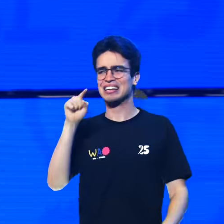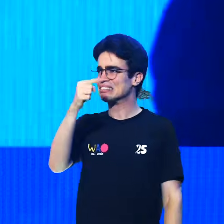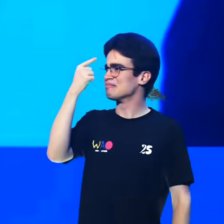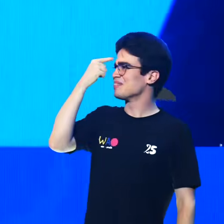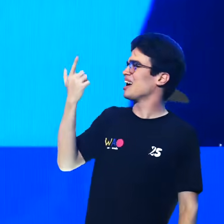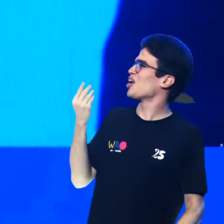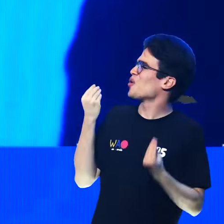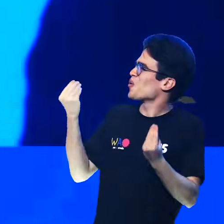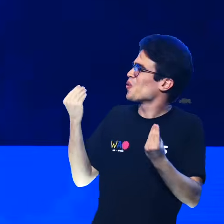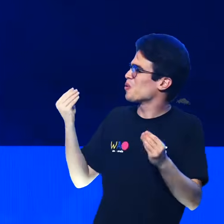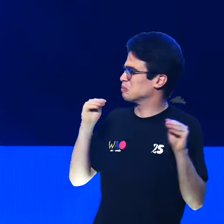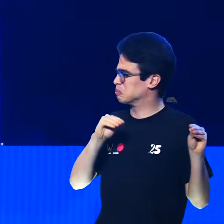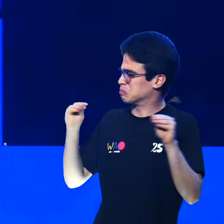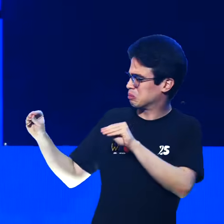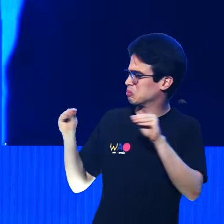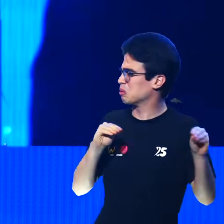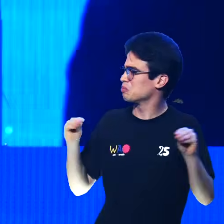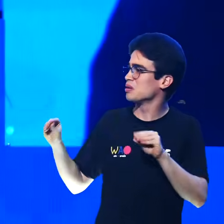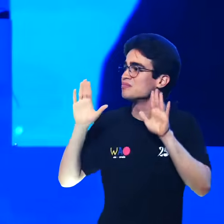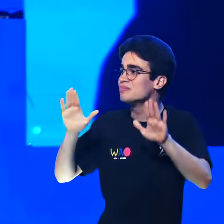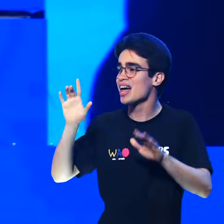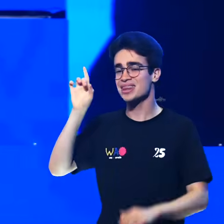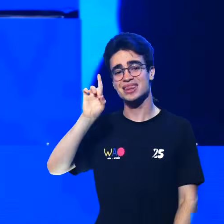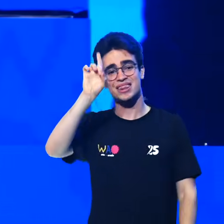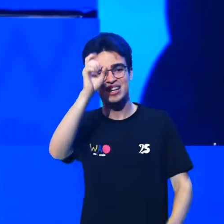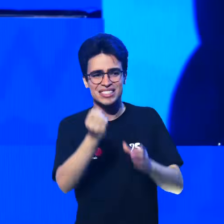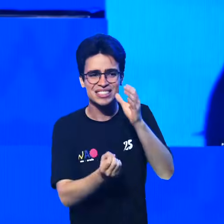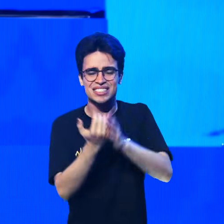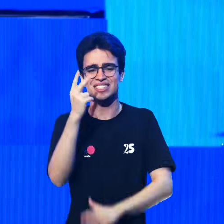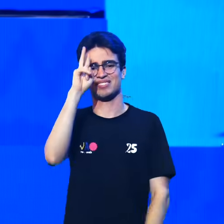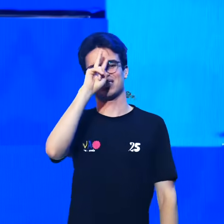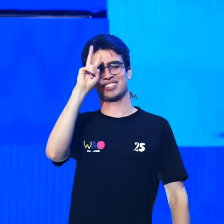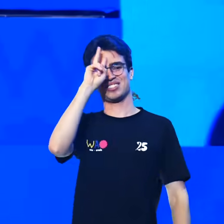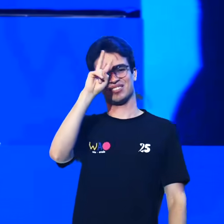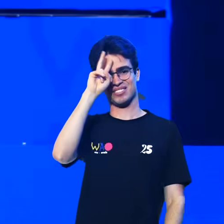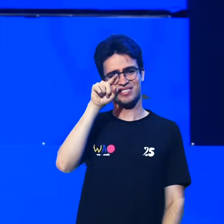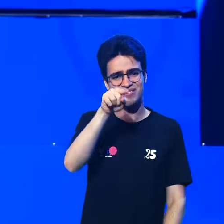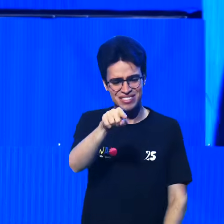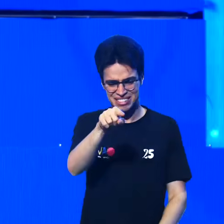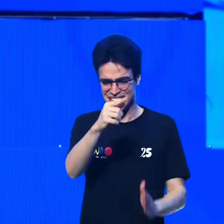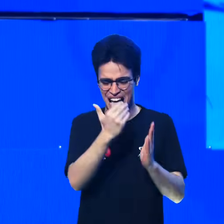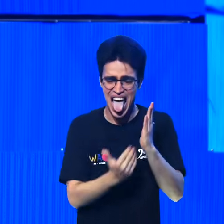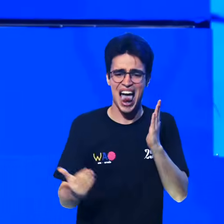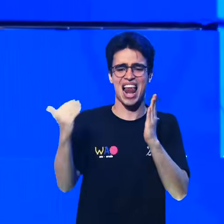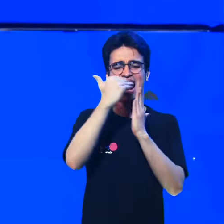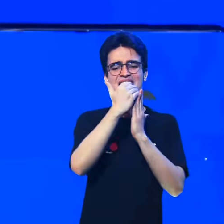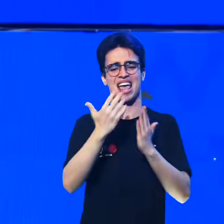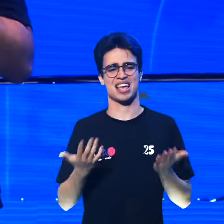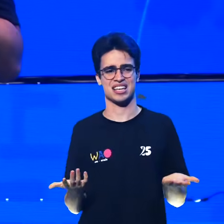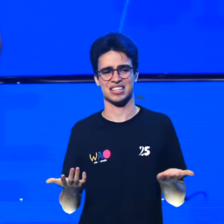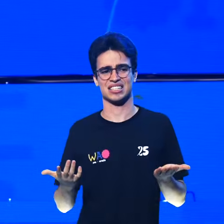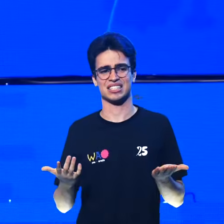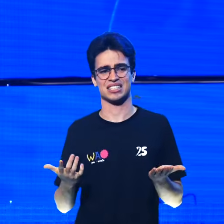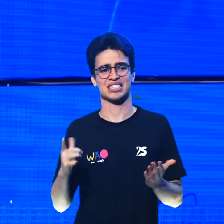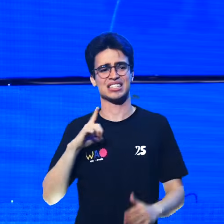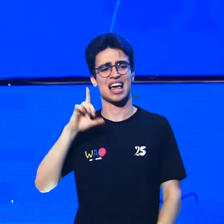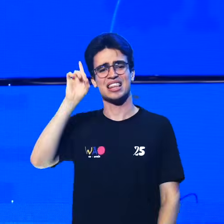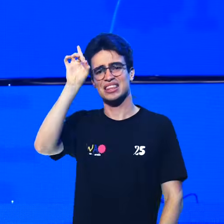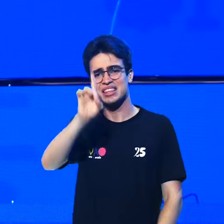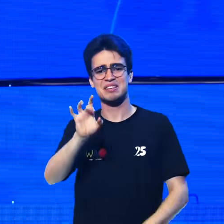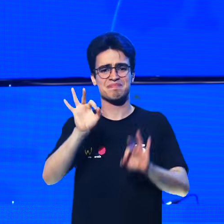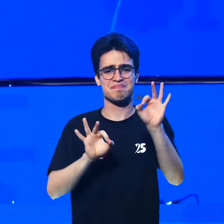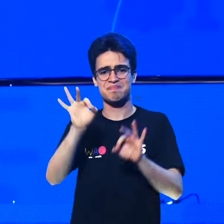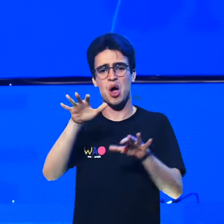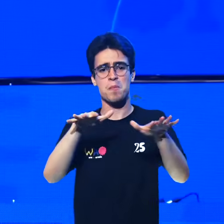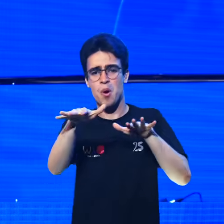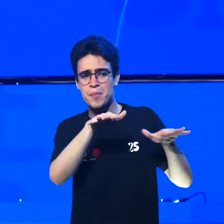que toda essa mudança? Deus está construindo uma história que vai além de você. Um movimento que tem a ver com